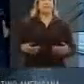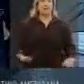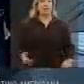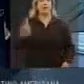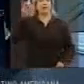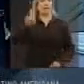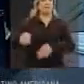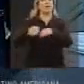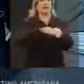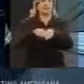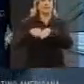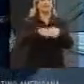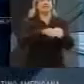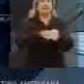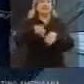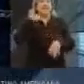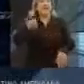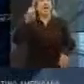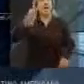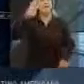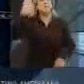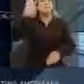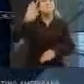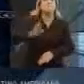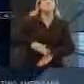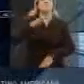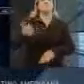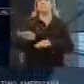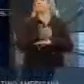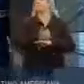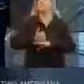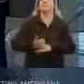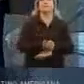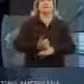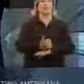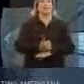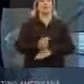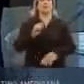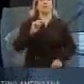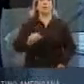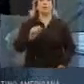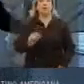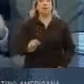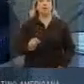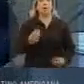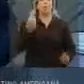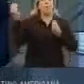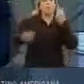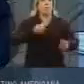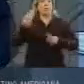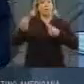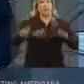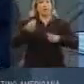a democracia é a mais eficaz... É o mais eficaz instrumento